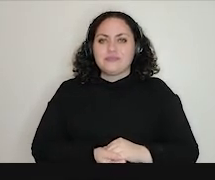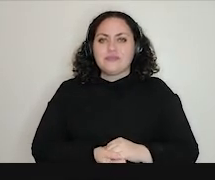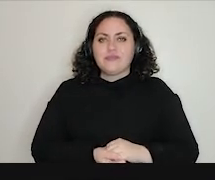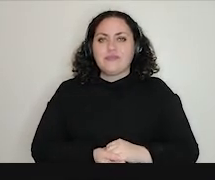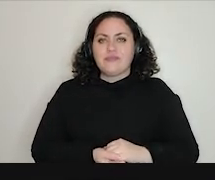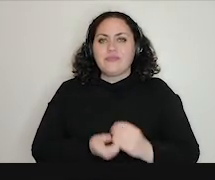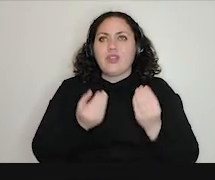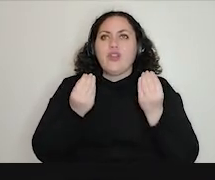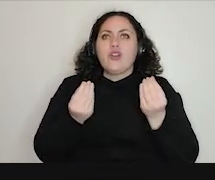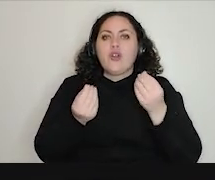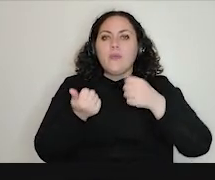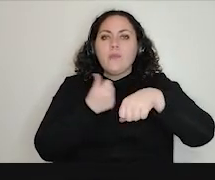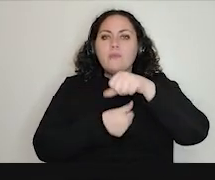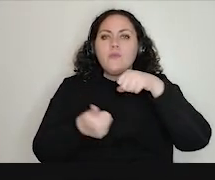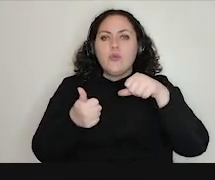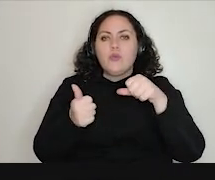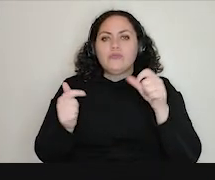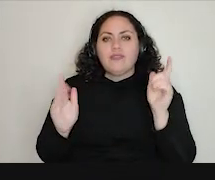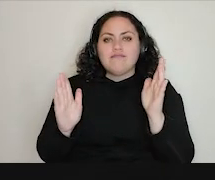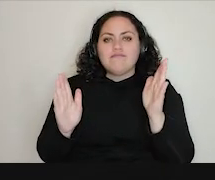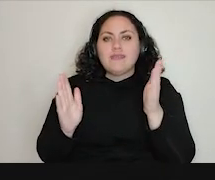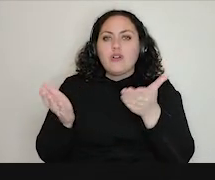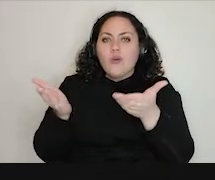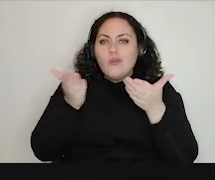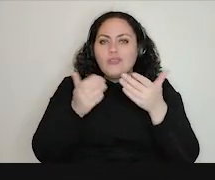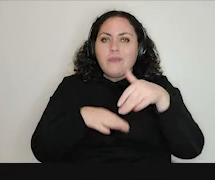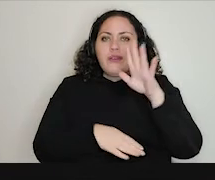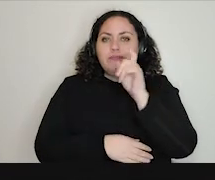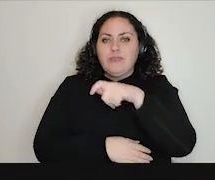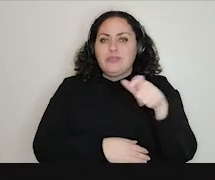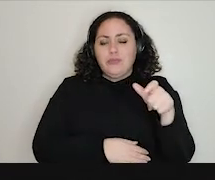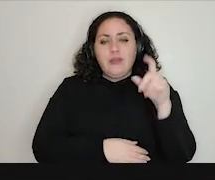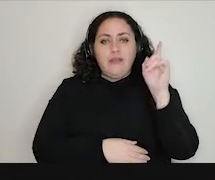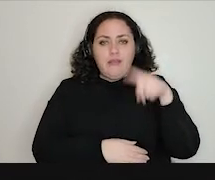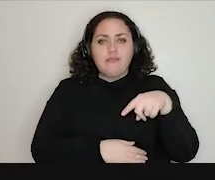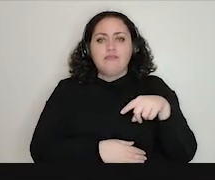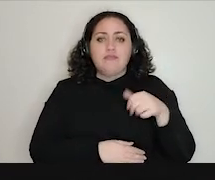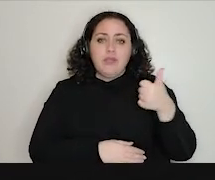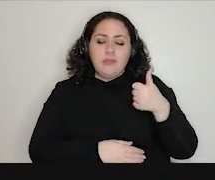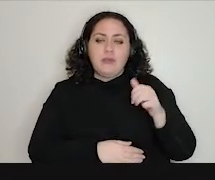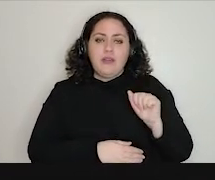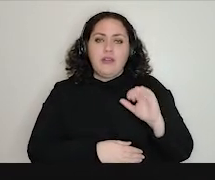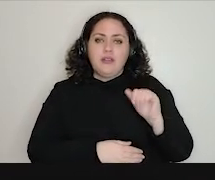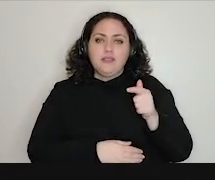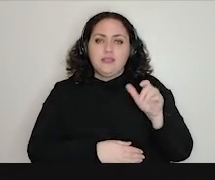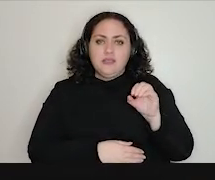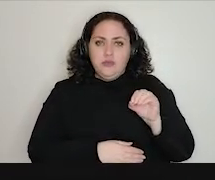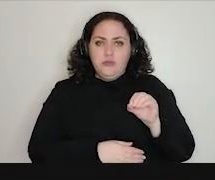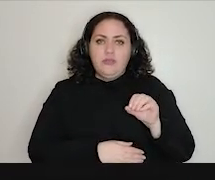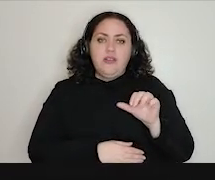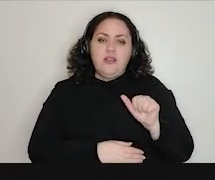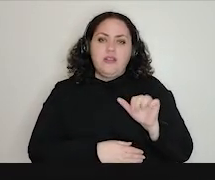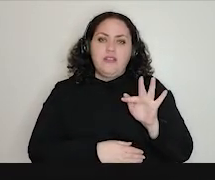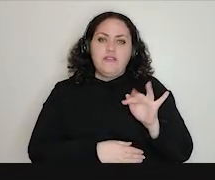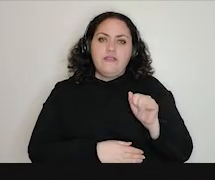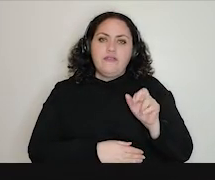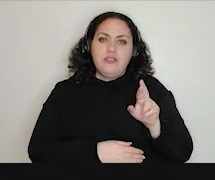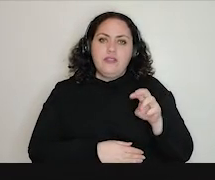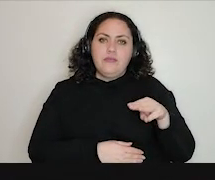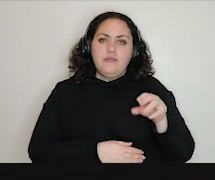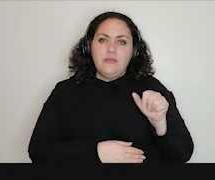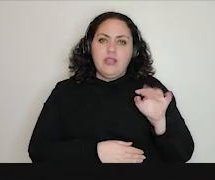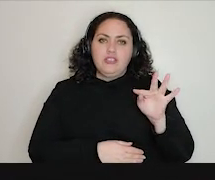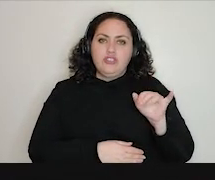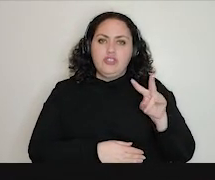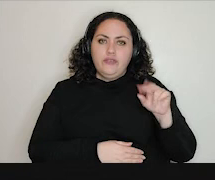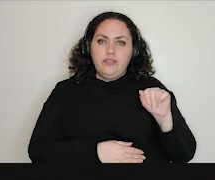Como que a gente pode estar modificando esse cenário, trazendo mais pessoas? Ações afirmativas, elas são importantes, né? Porque